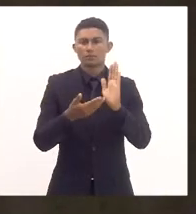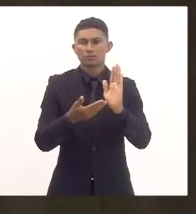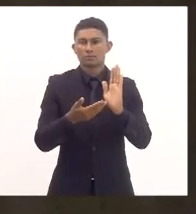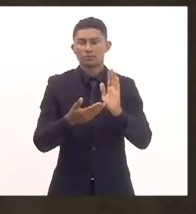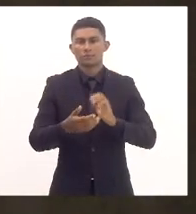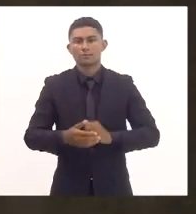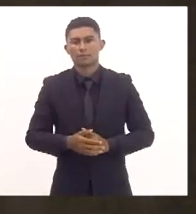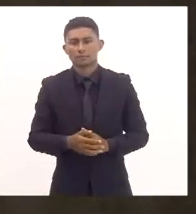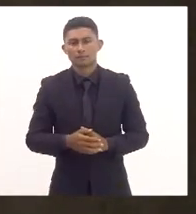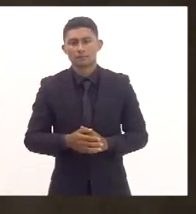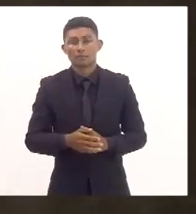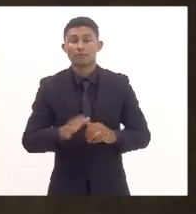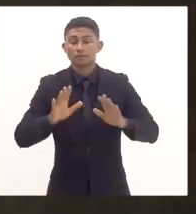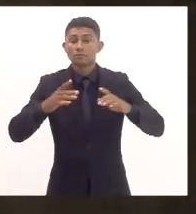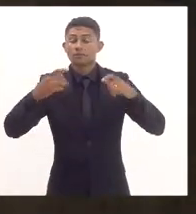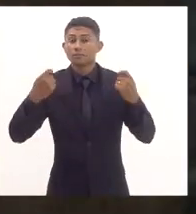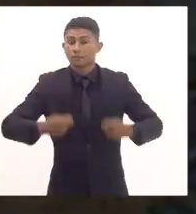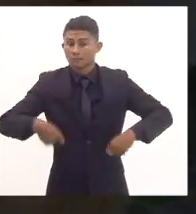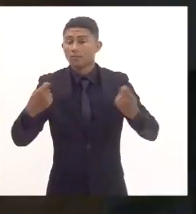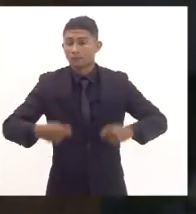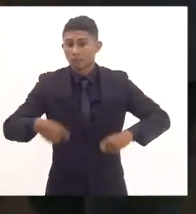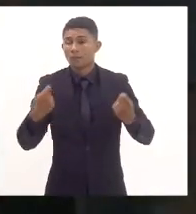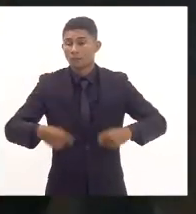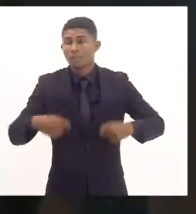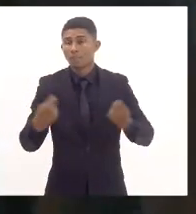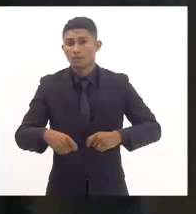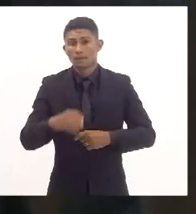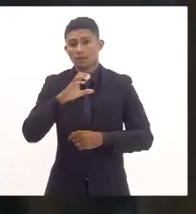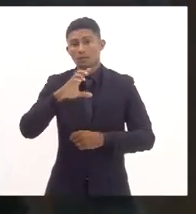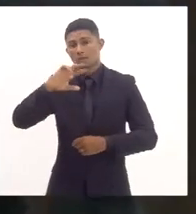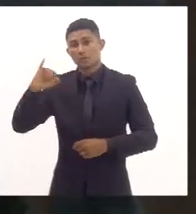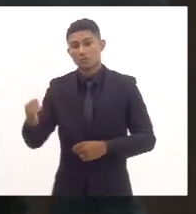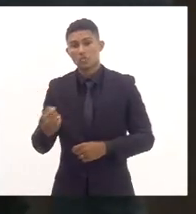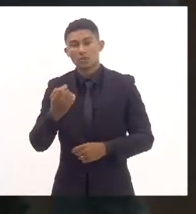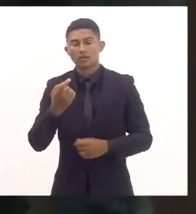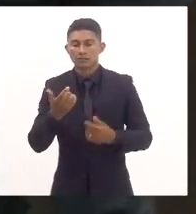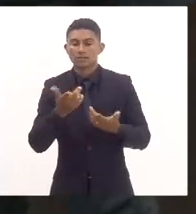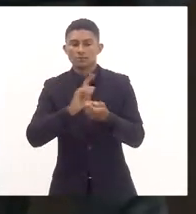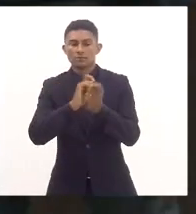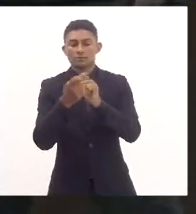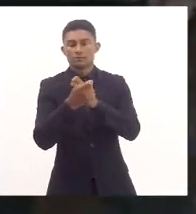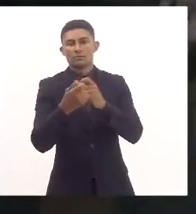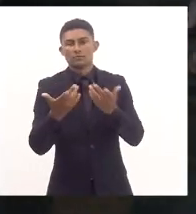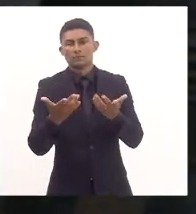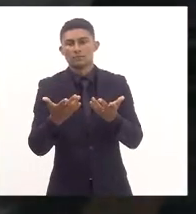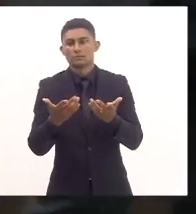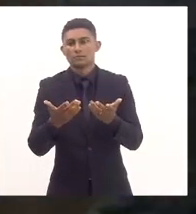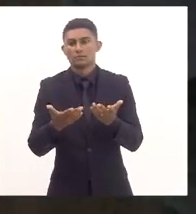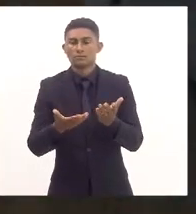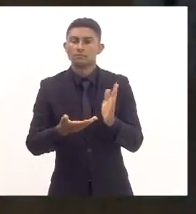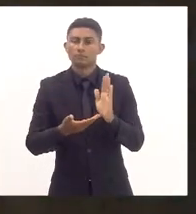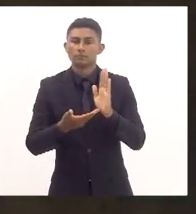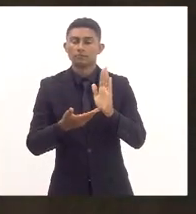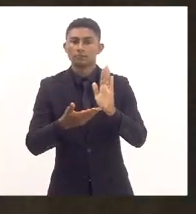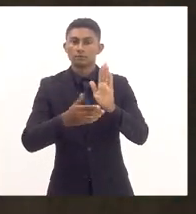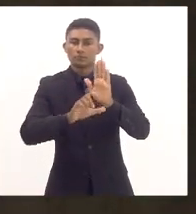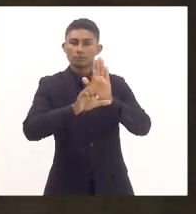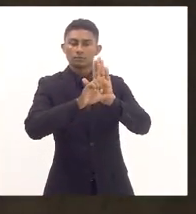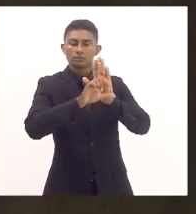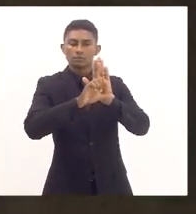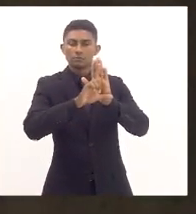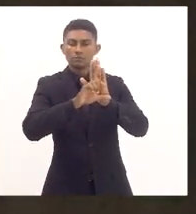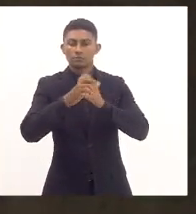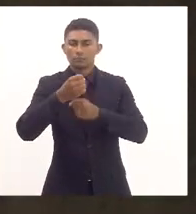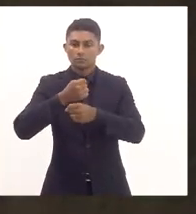projeto mas eu preciso remeter à ccj para fazer essa de equação alterando a lei